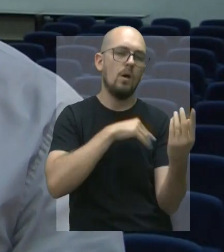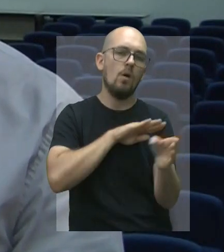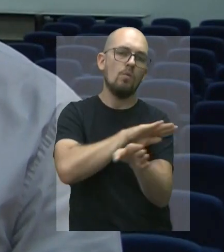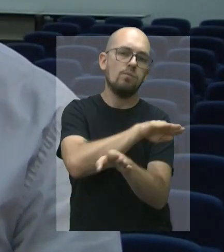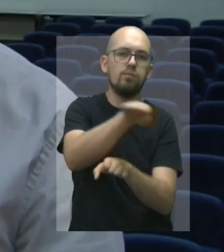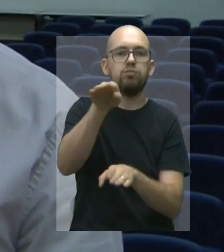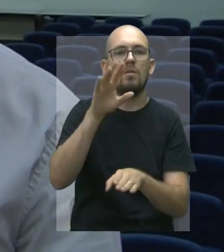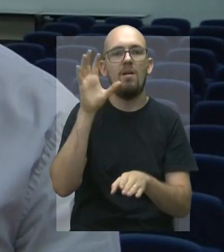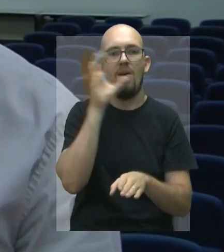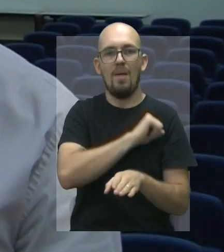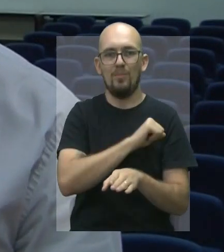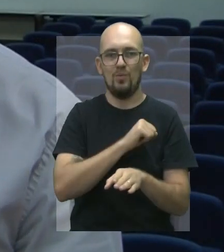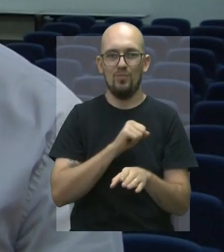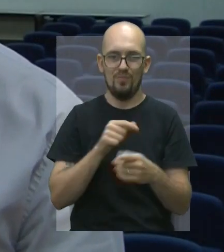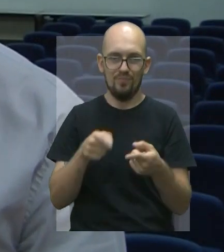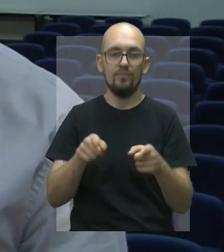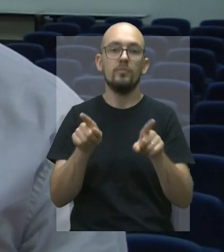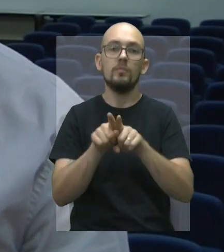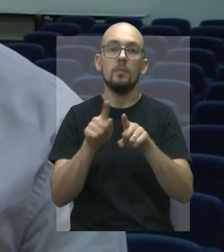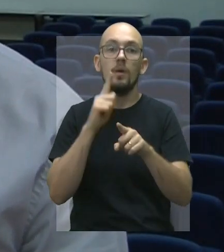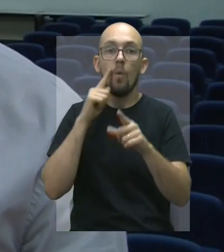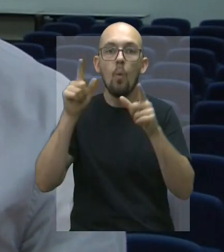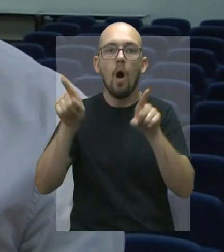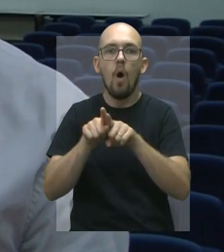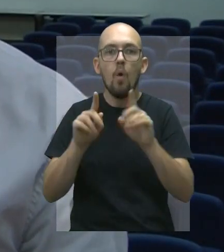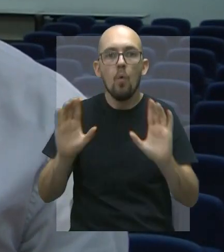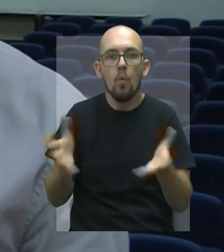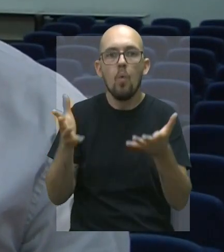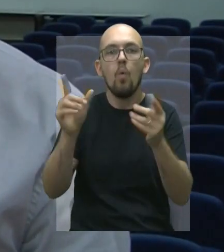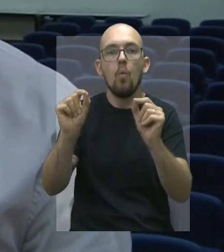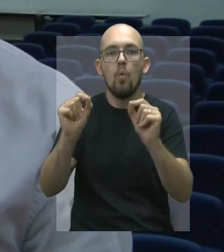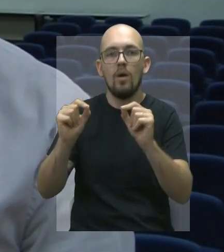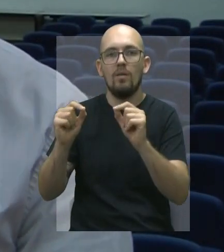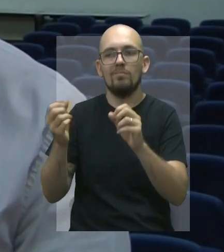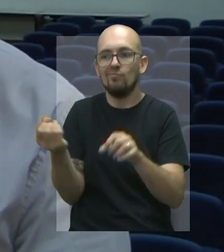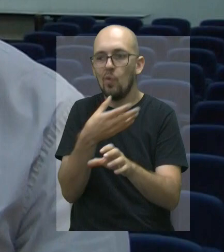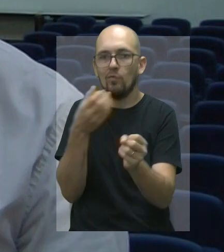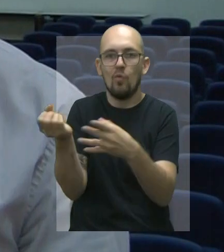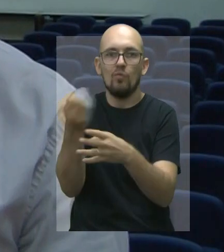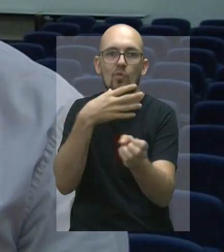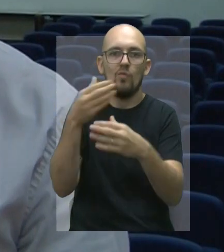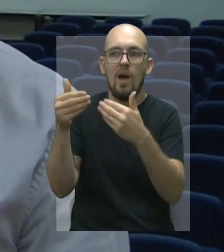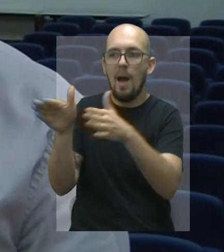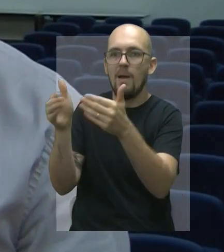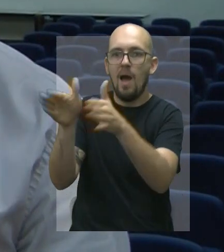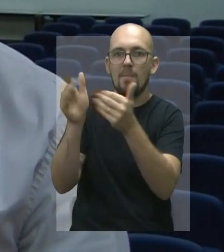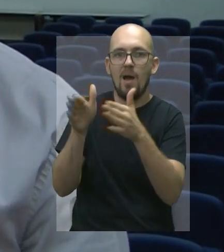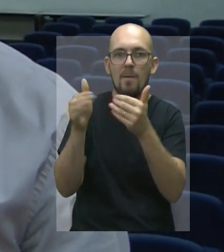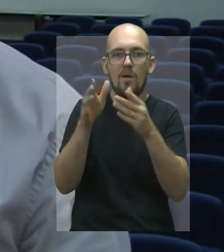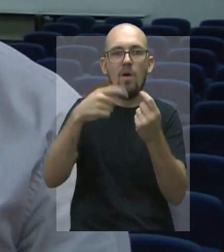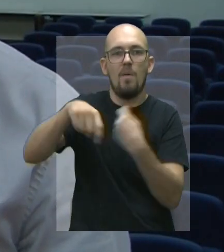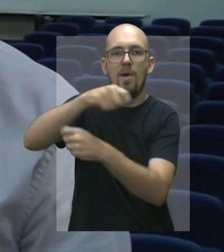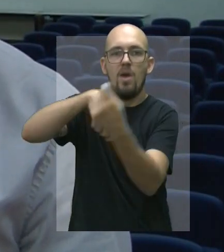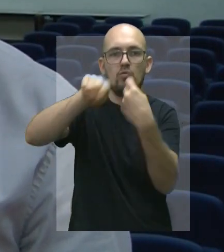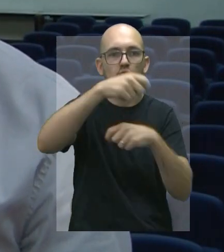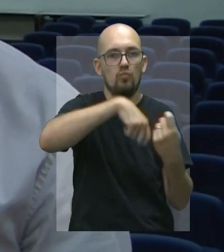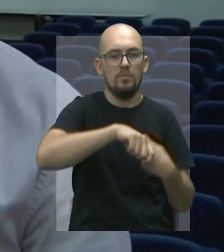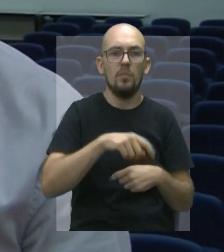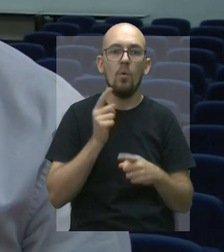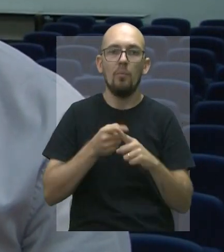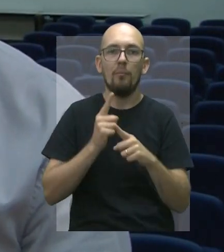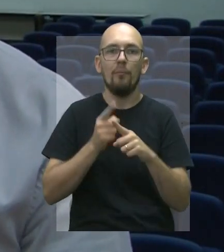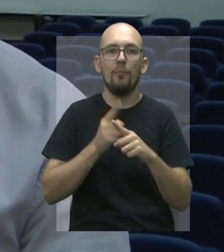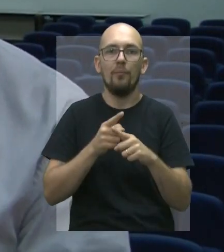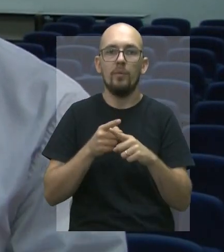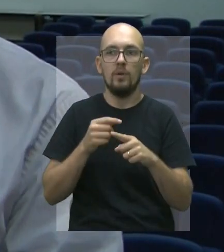serem locais de estímulo ao desenvolvimento. Então, se você vai ter vias de muito fluxo,